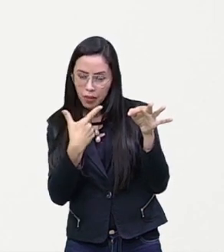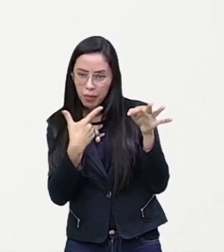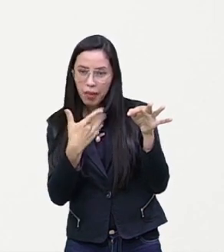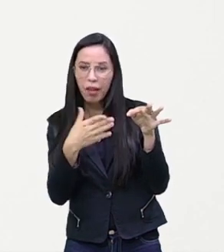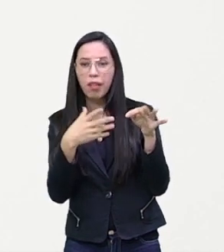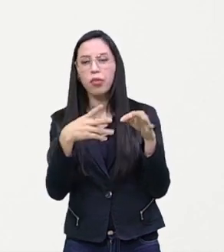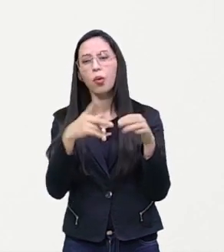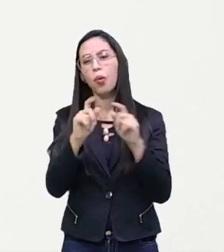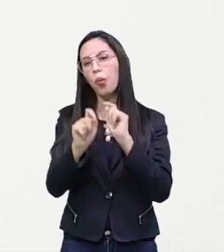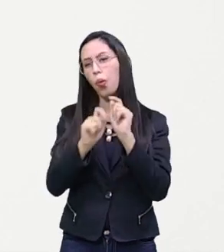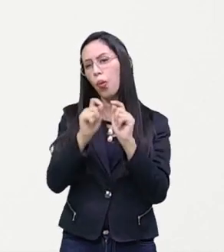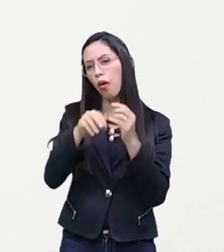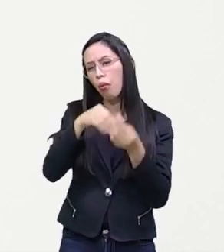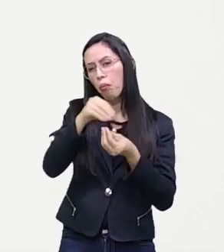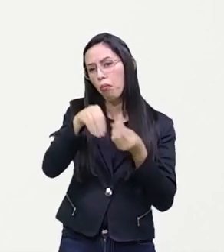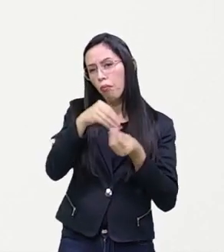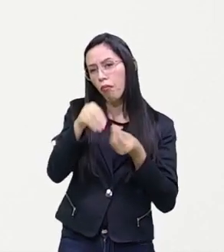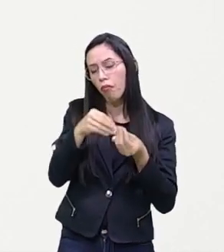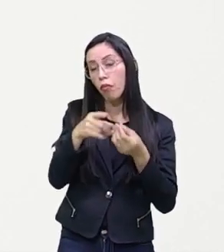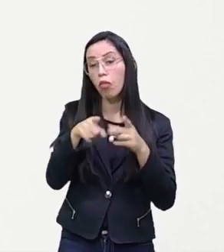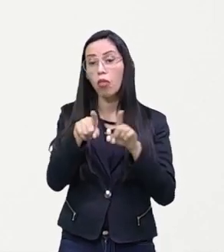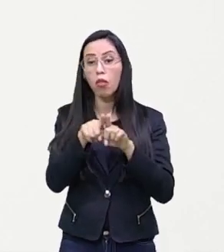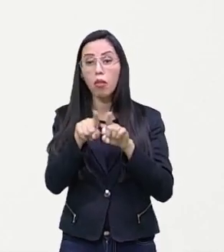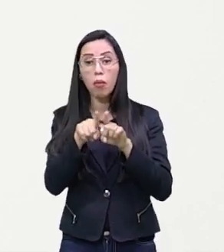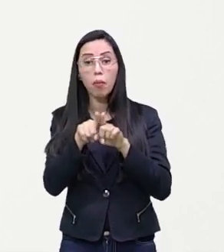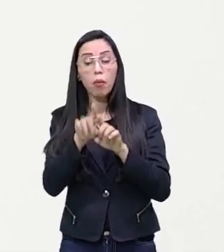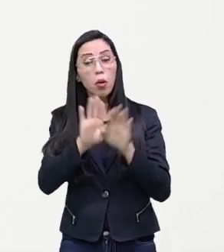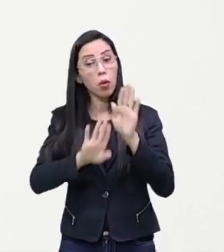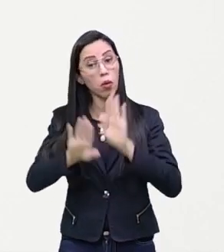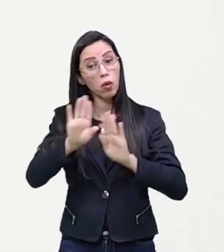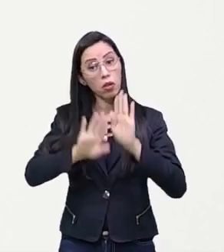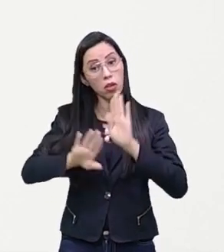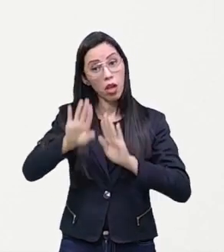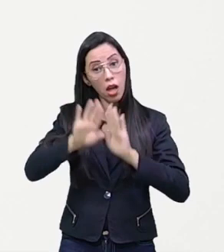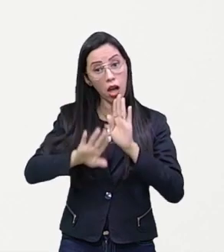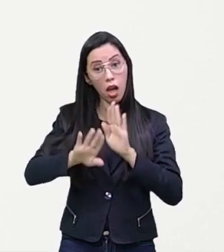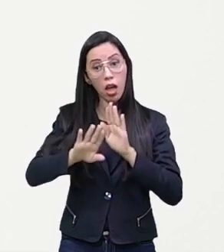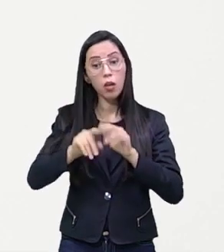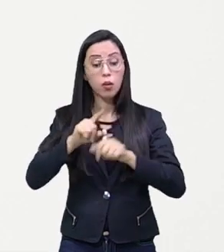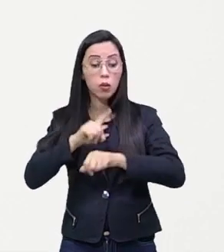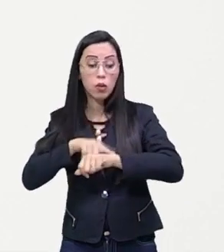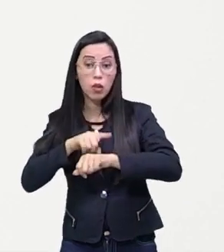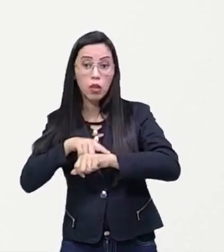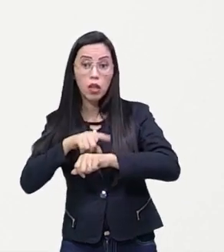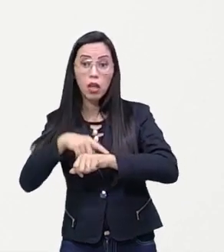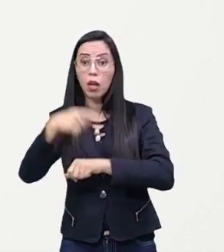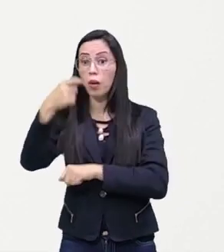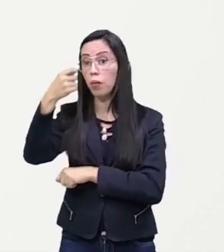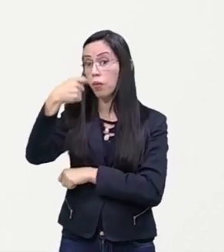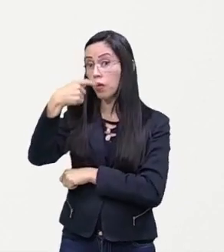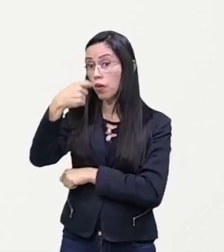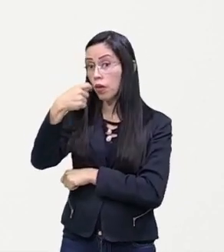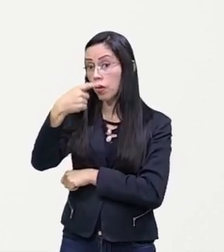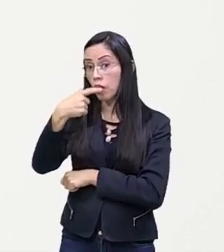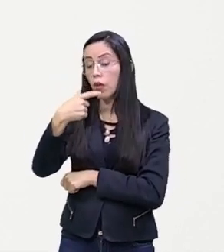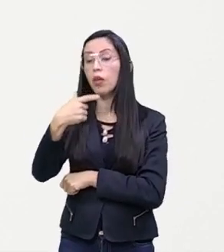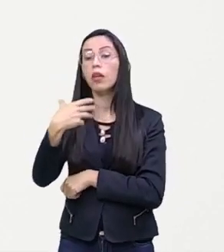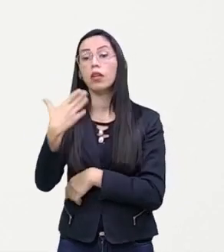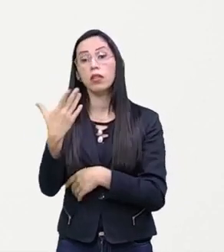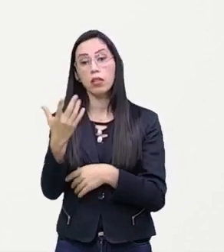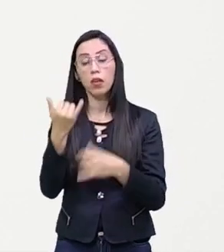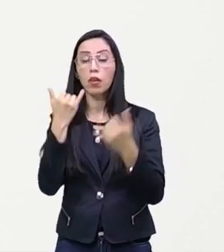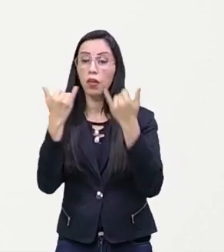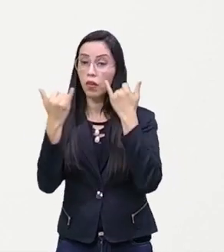traz a composição, contraindicações, dosagem, reações, precauções e